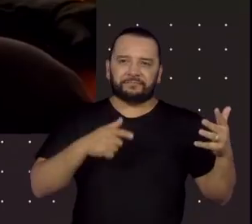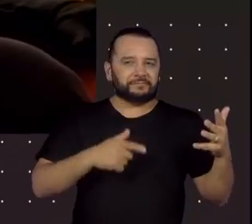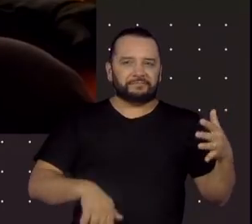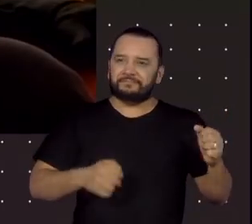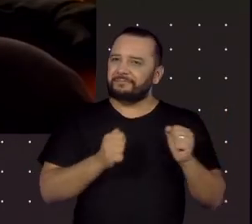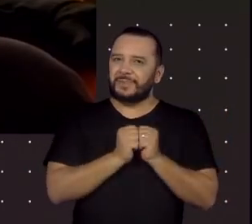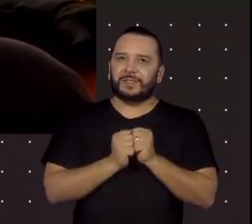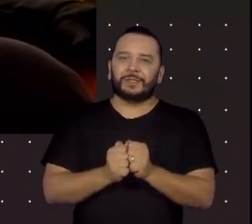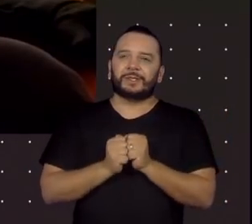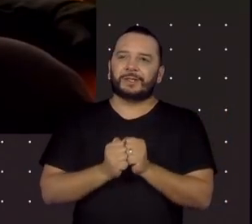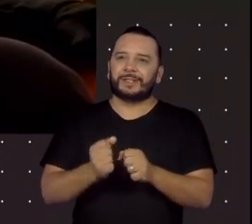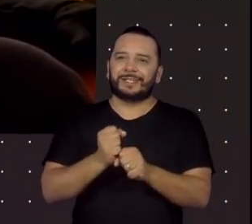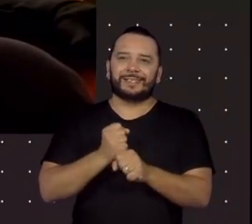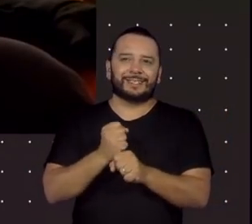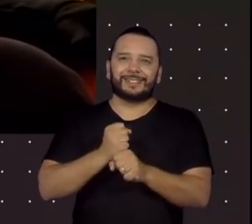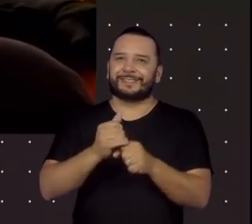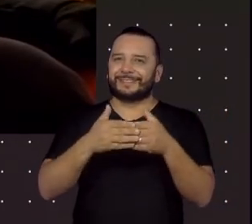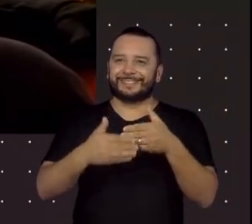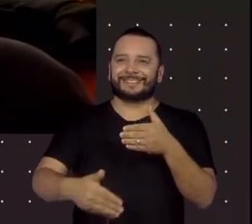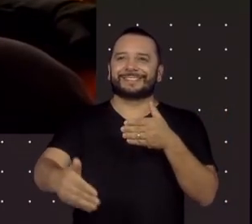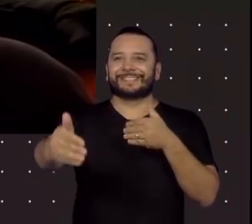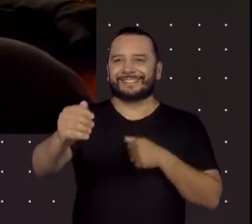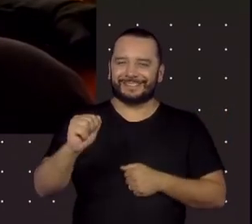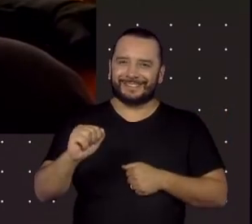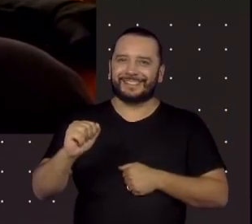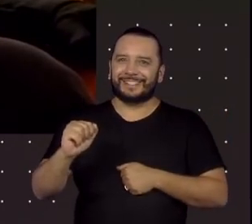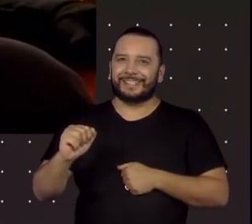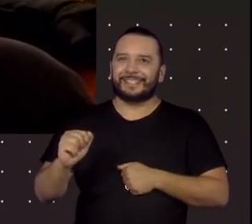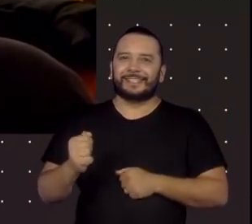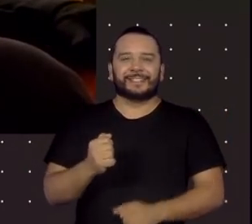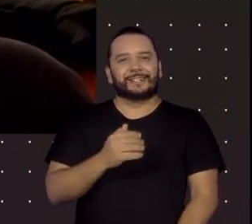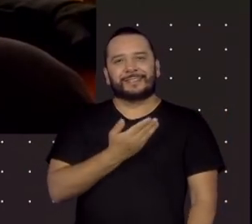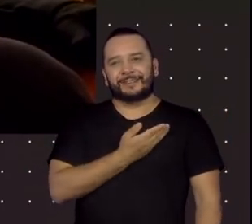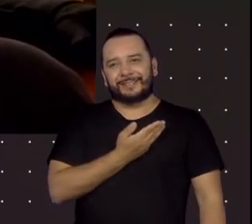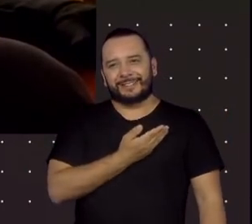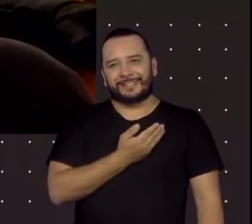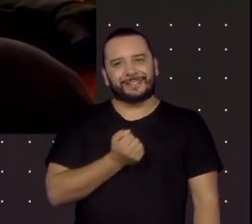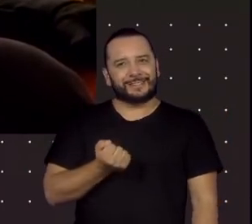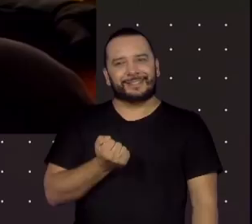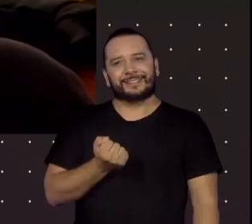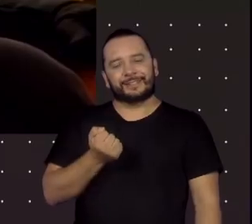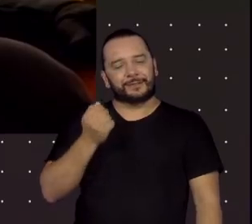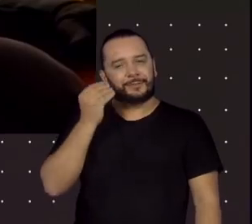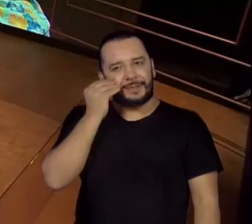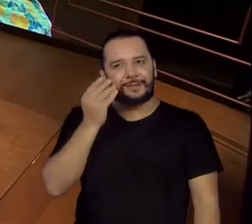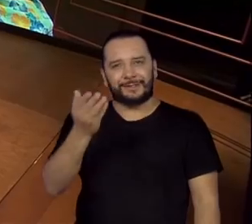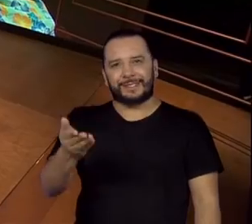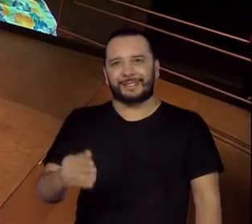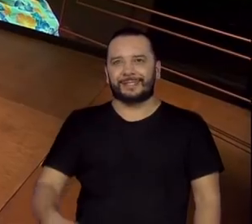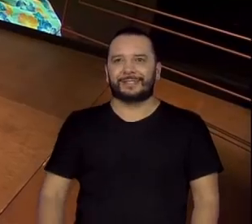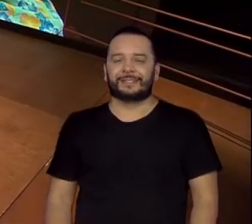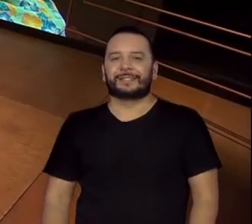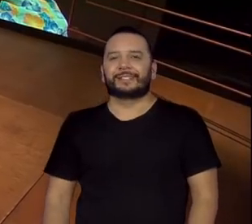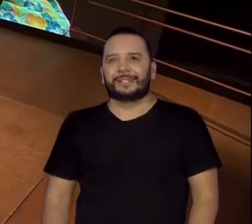nos anos que vão seguir aí. Tá? Um beijão. Beijo pra você.